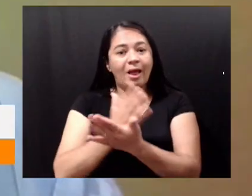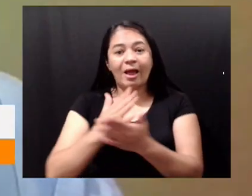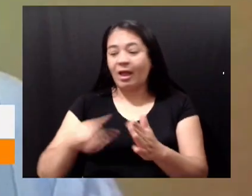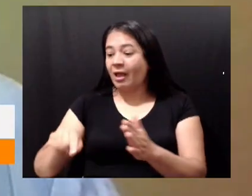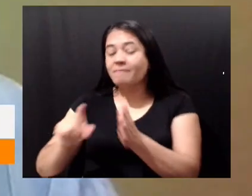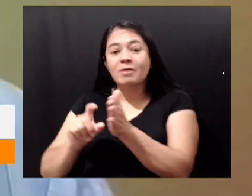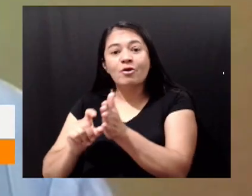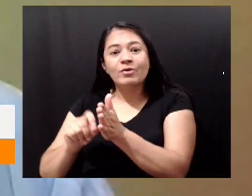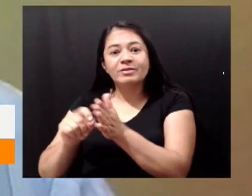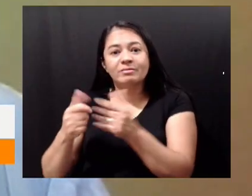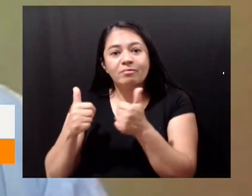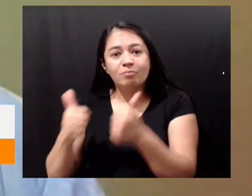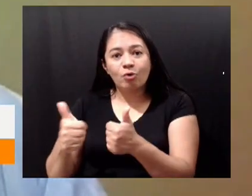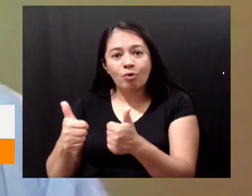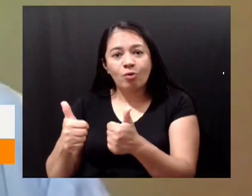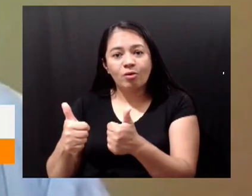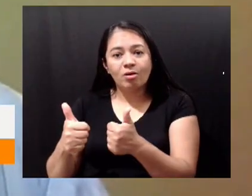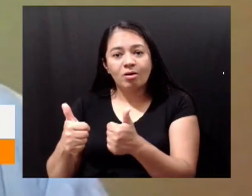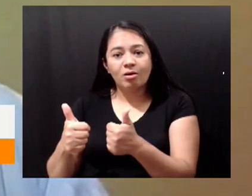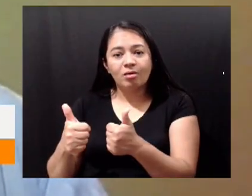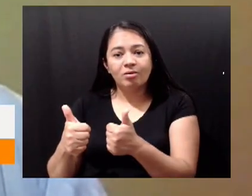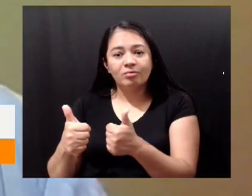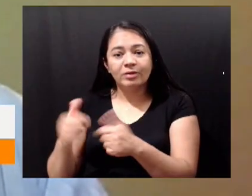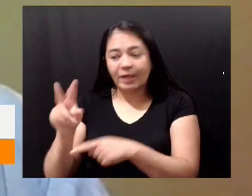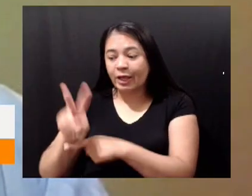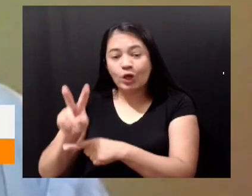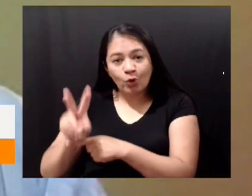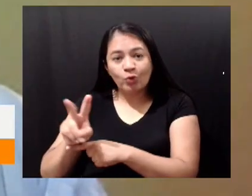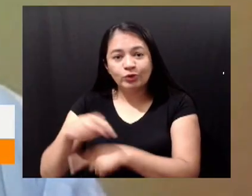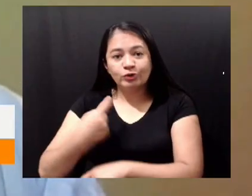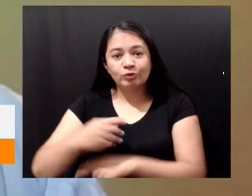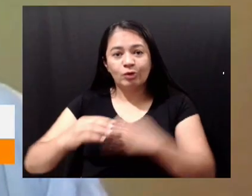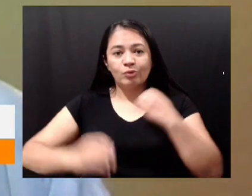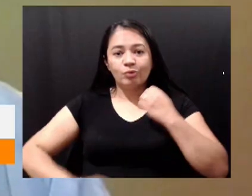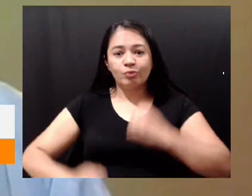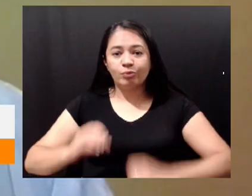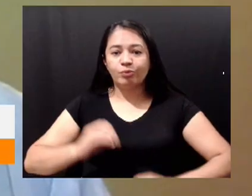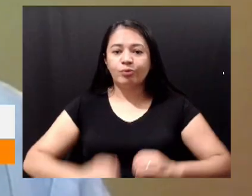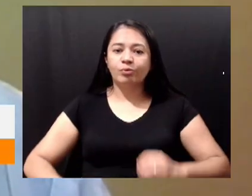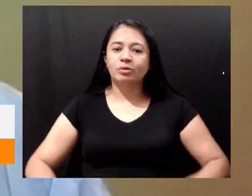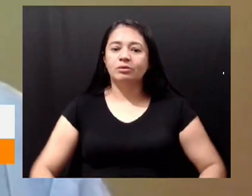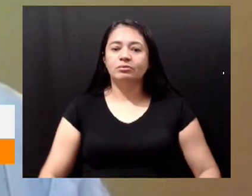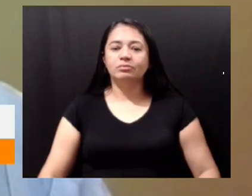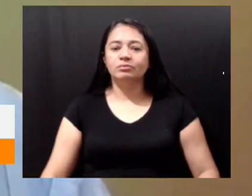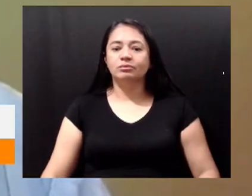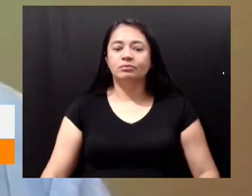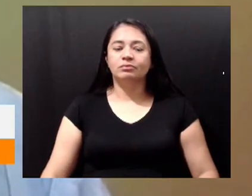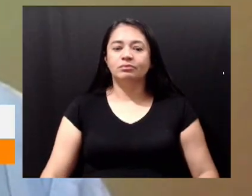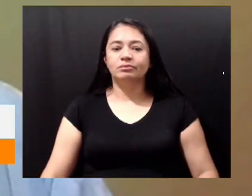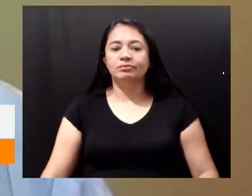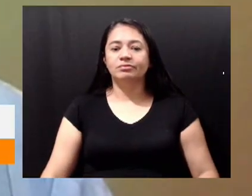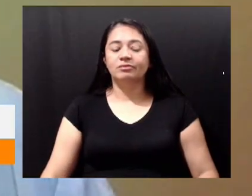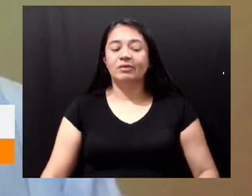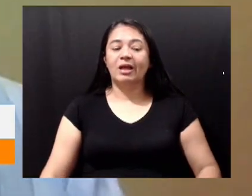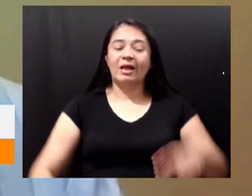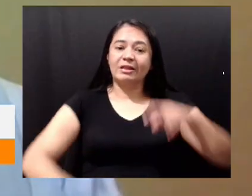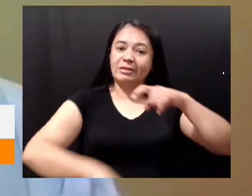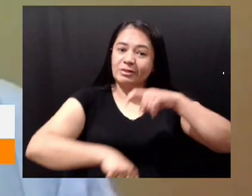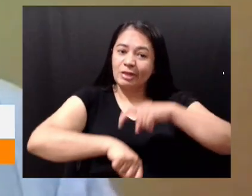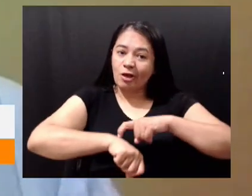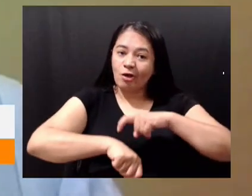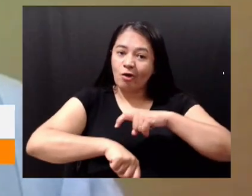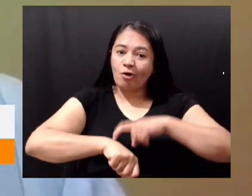elimina boa parte dessa proteção natural que são esses micro-organismos, né? E aí, quando ela tem e